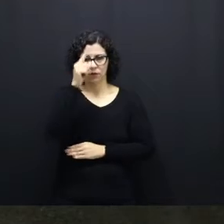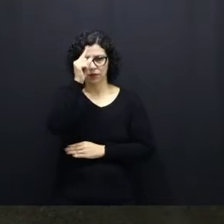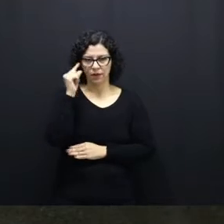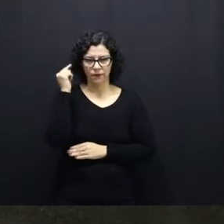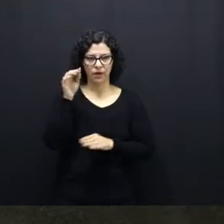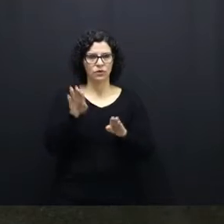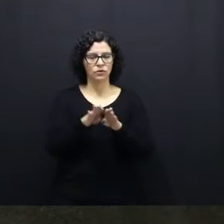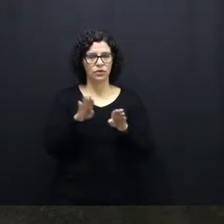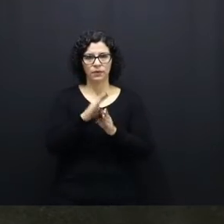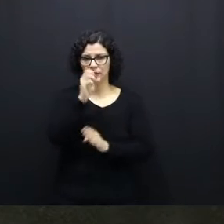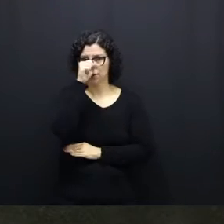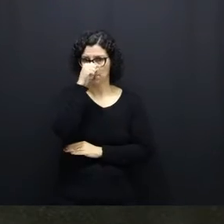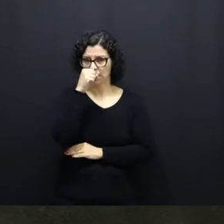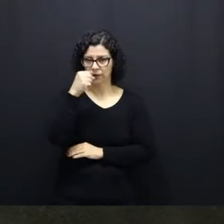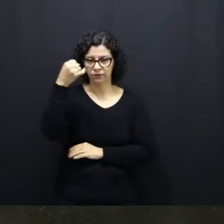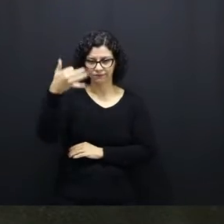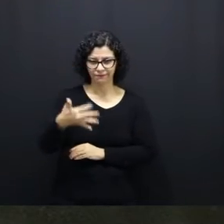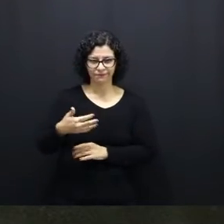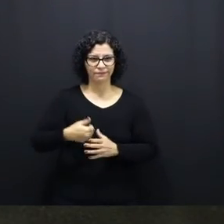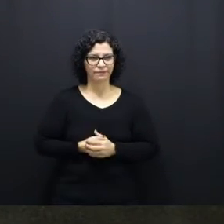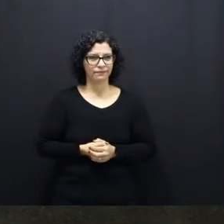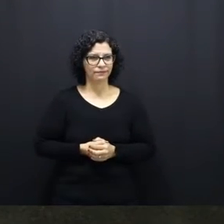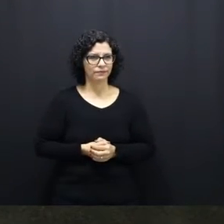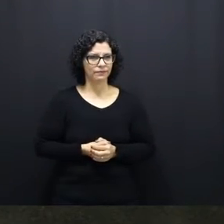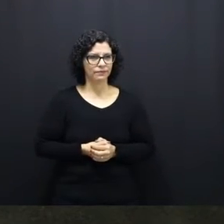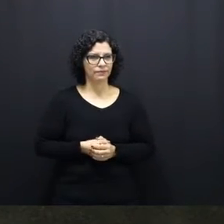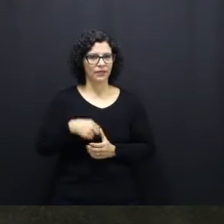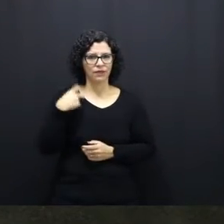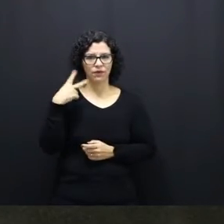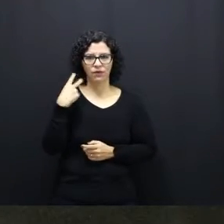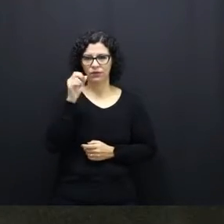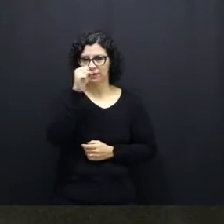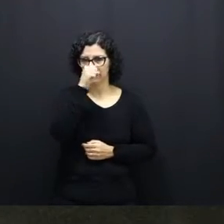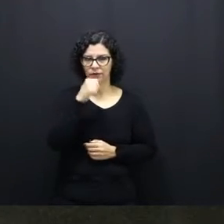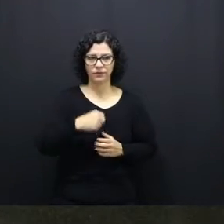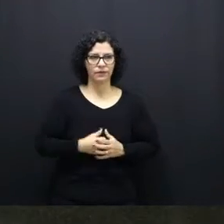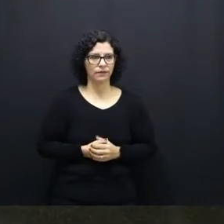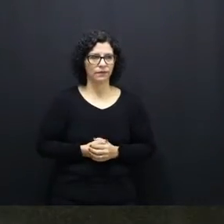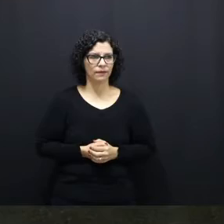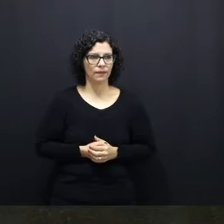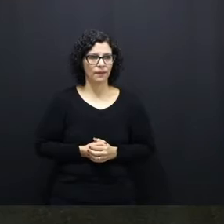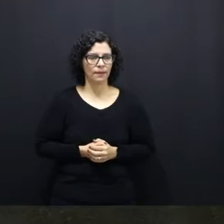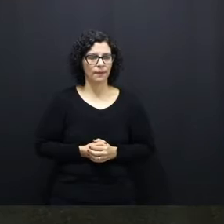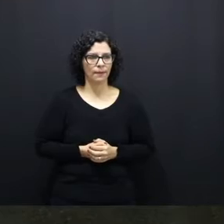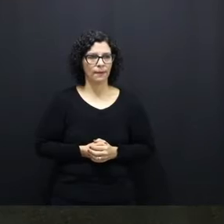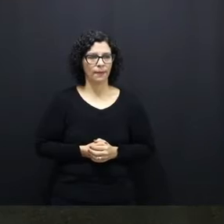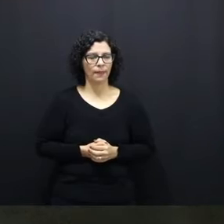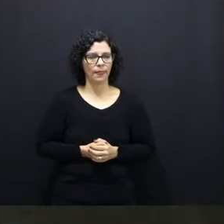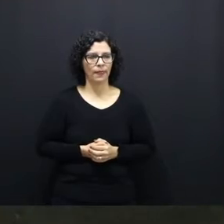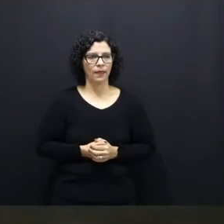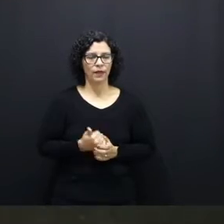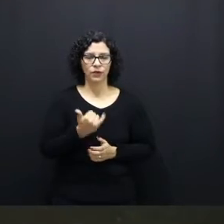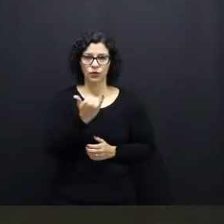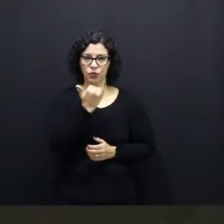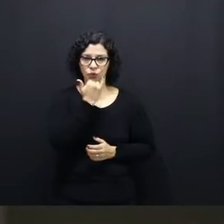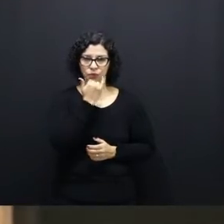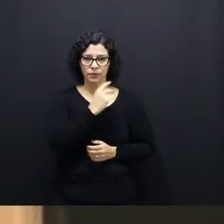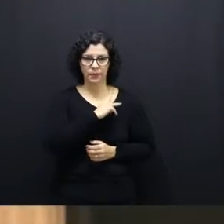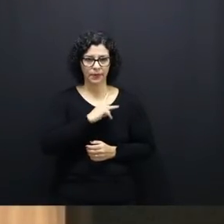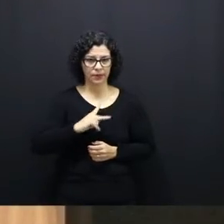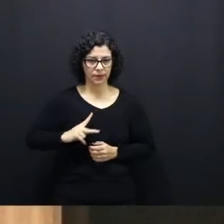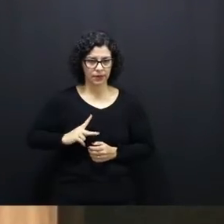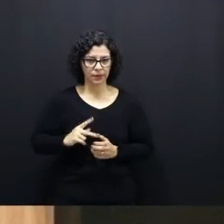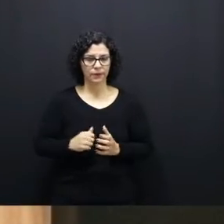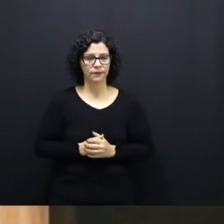Fátima e também Vereador Wellington a palavra vereadora Fátima de Paula o perdão seu presente na